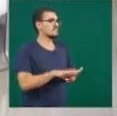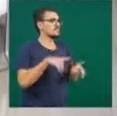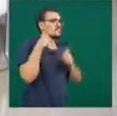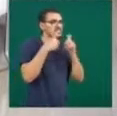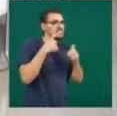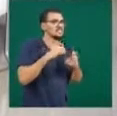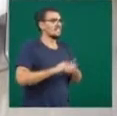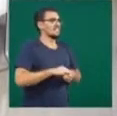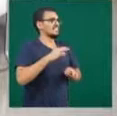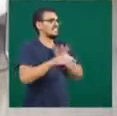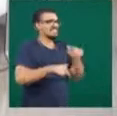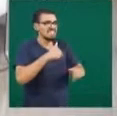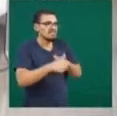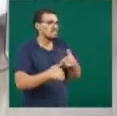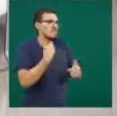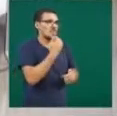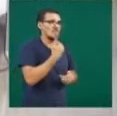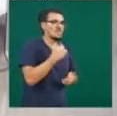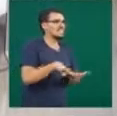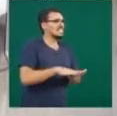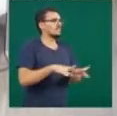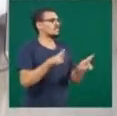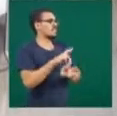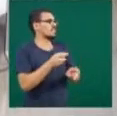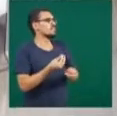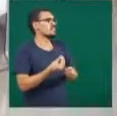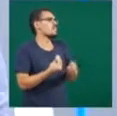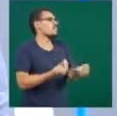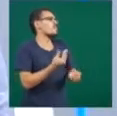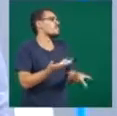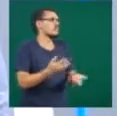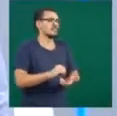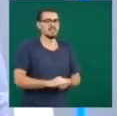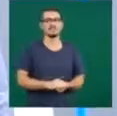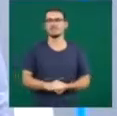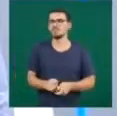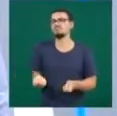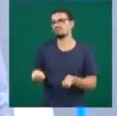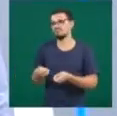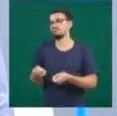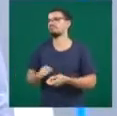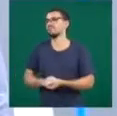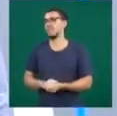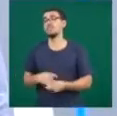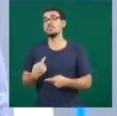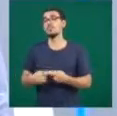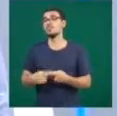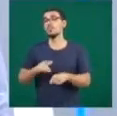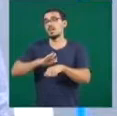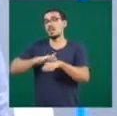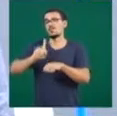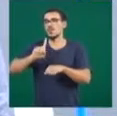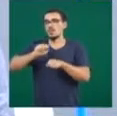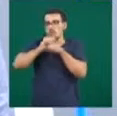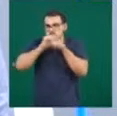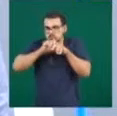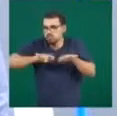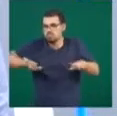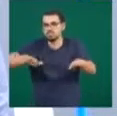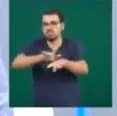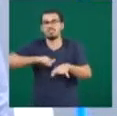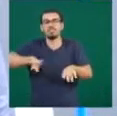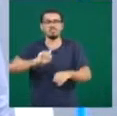problemas no trabalho, problemas de relacionamento? A gente consegue conviver com ela? Com certeza, a psoríase é uma doença não contagiosa, a gente tem que deixar isso bem